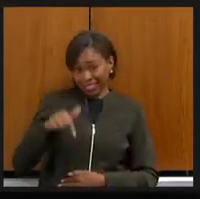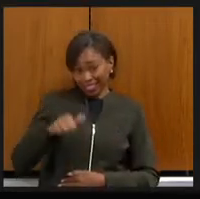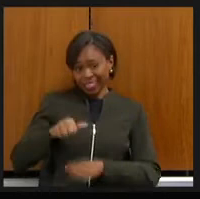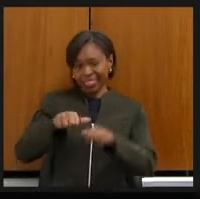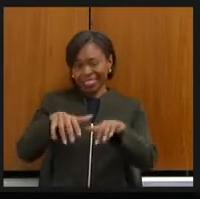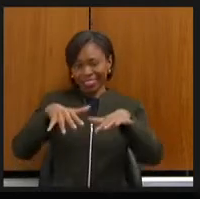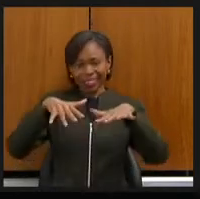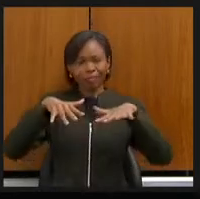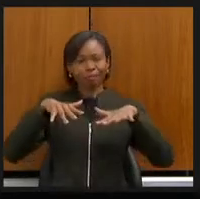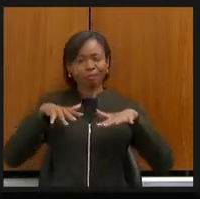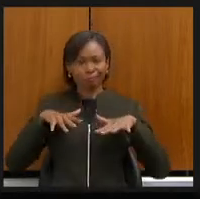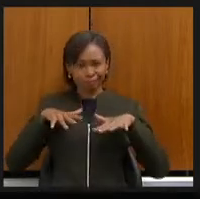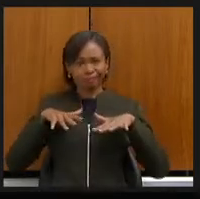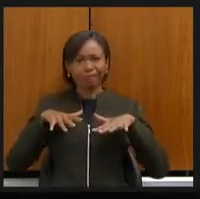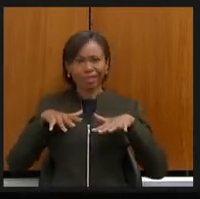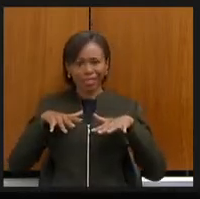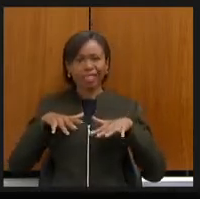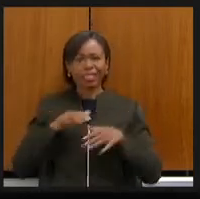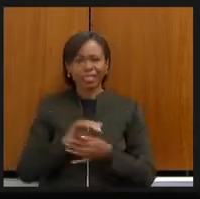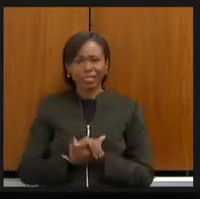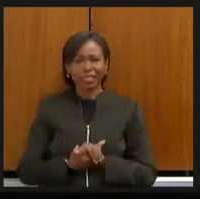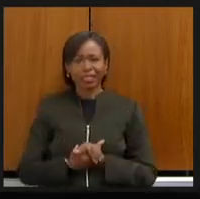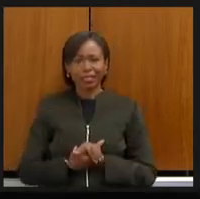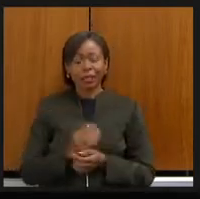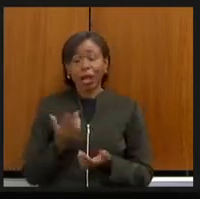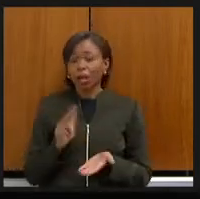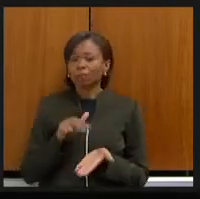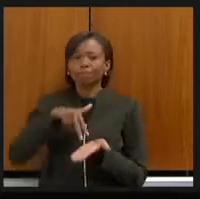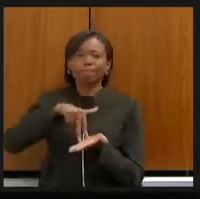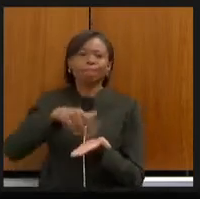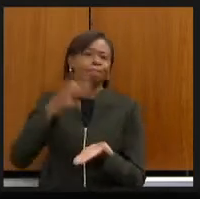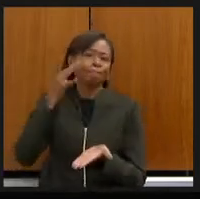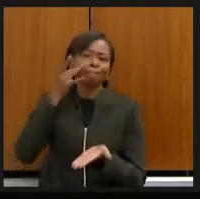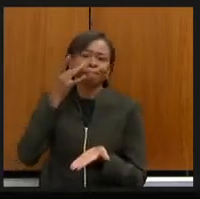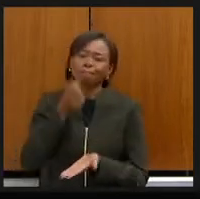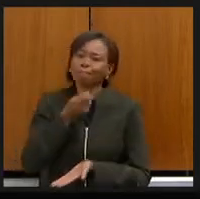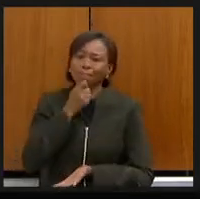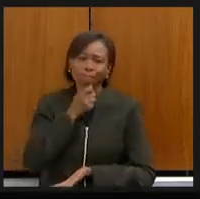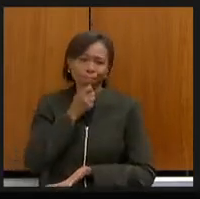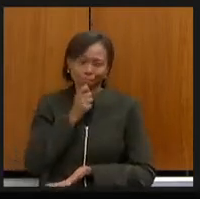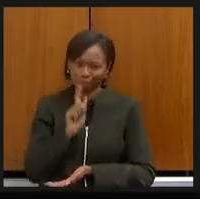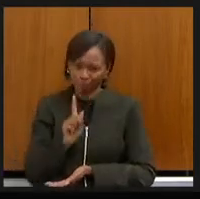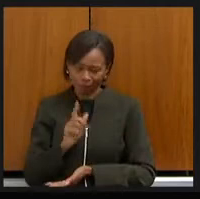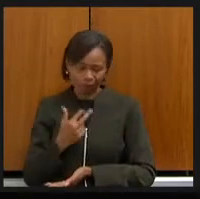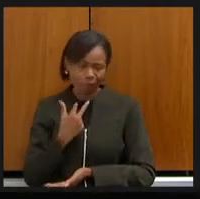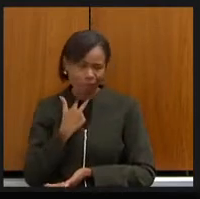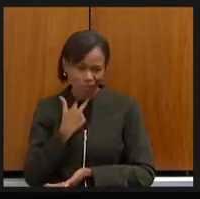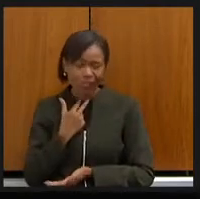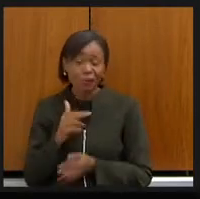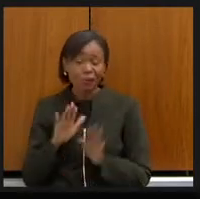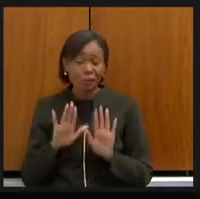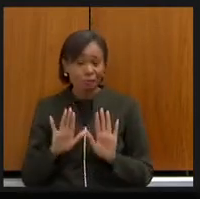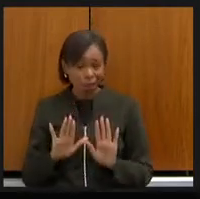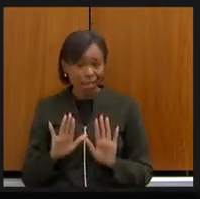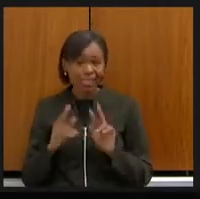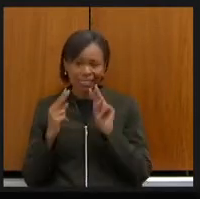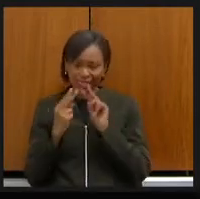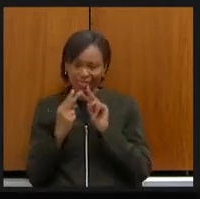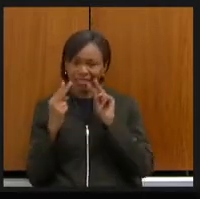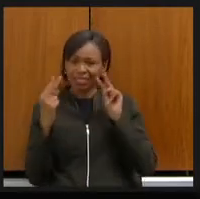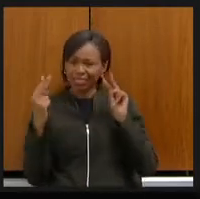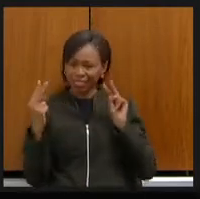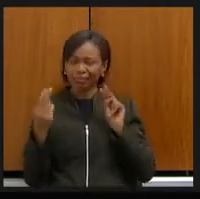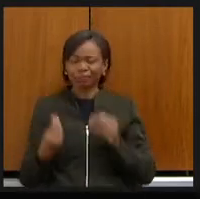dessa plenária É uma pena que ainda não posso estar aí pessoalmente mas eu estou aqui né